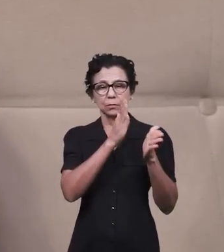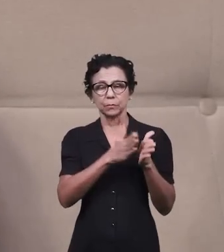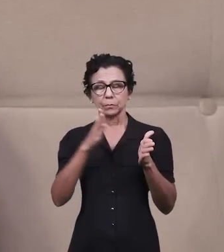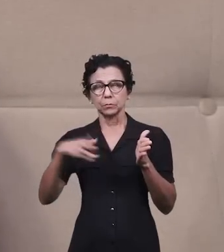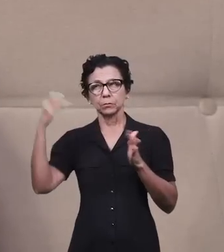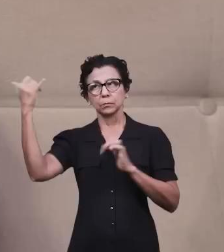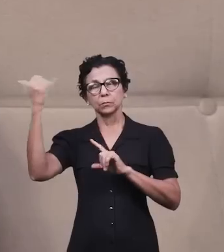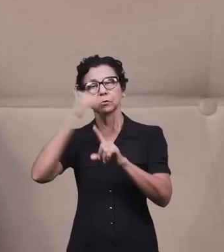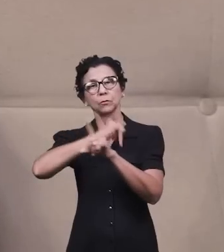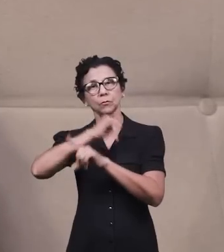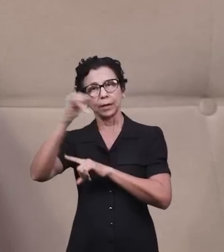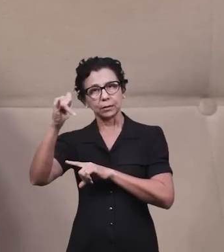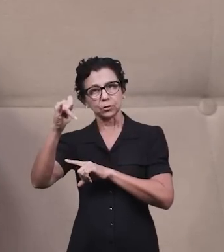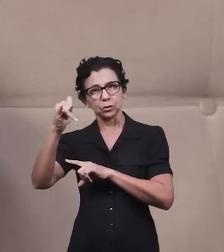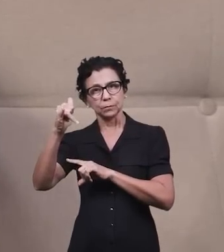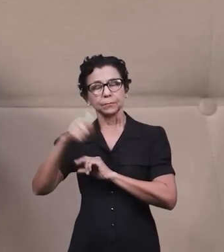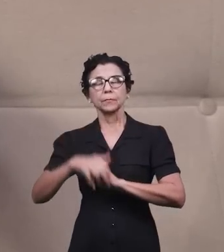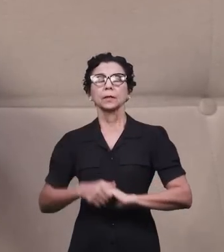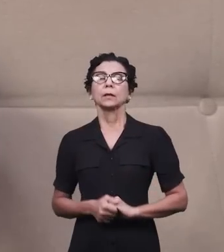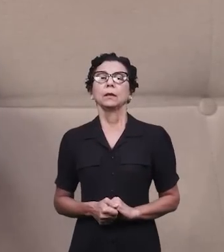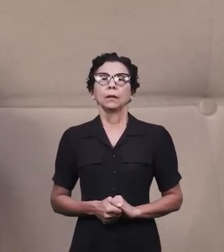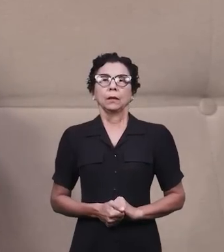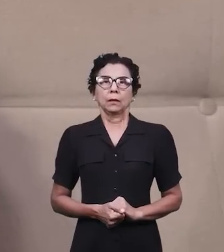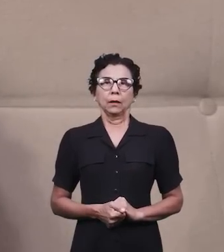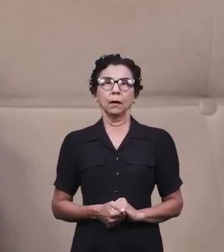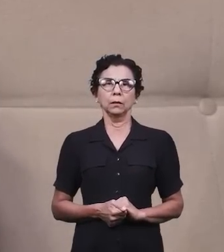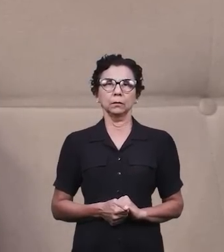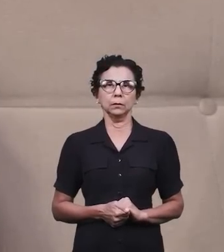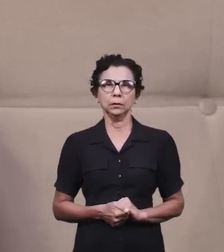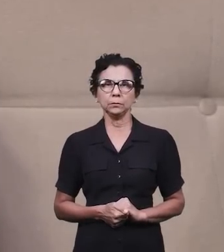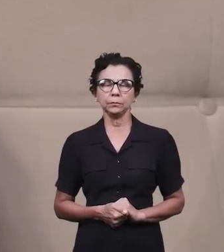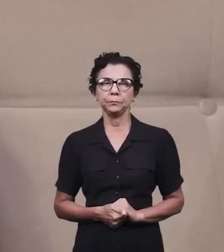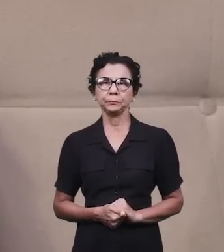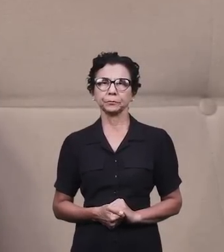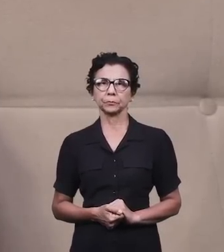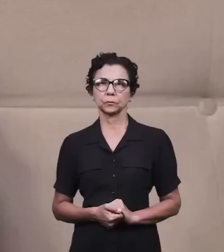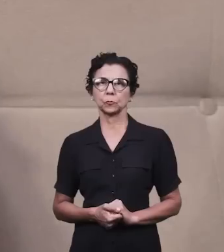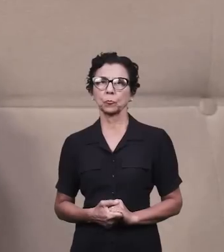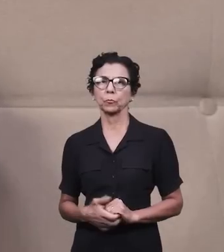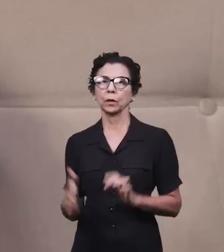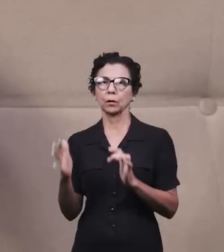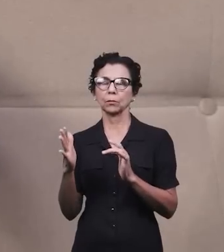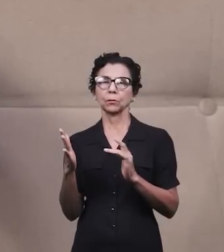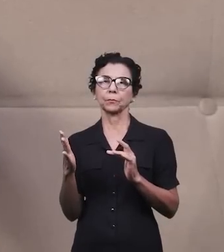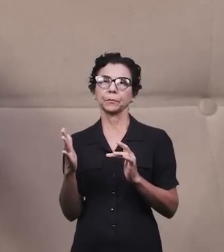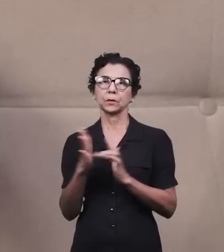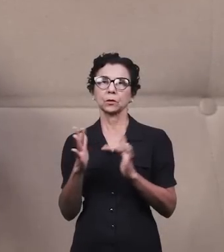períodos proféticos. Tudo isso, esse título glorioso mostra que